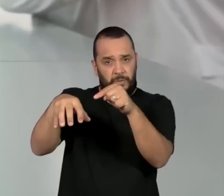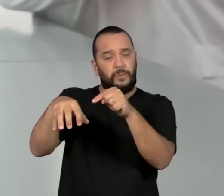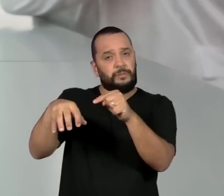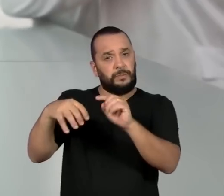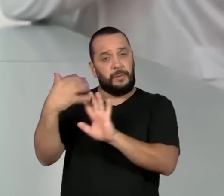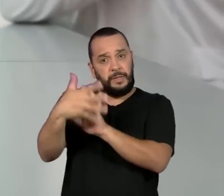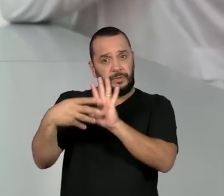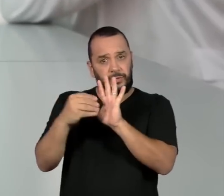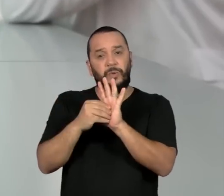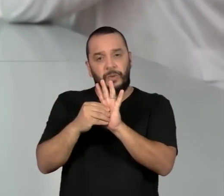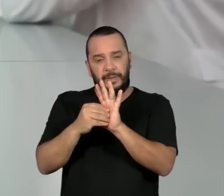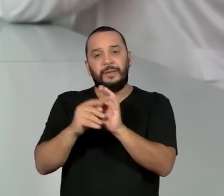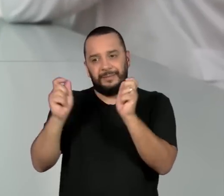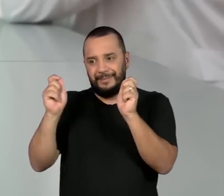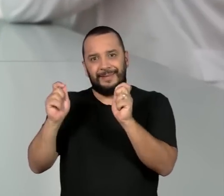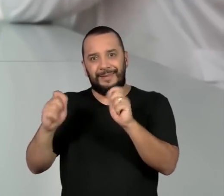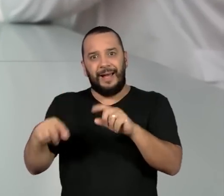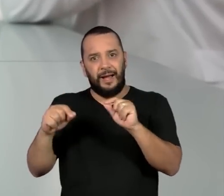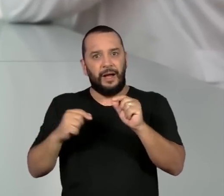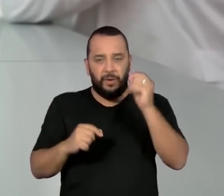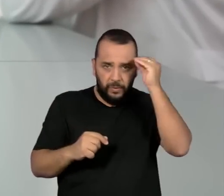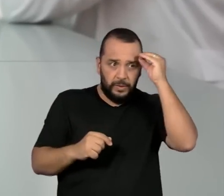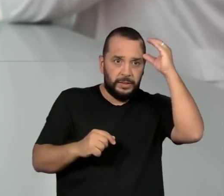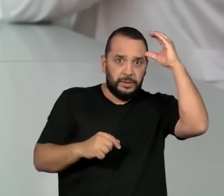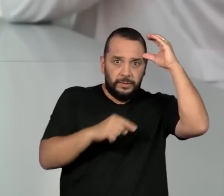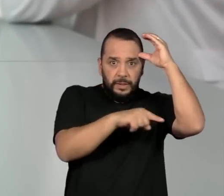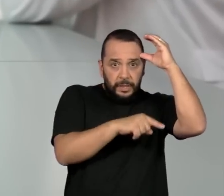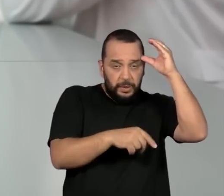e o conhecimento científico.